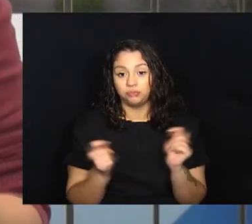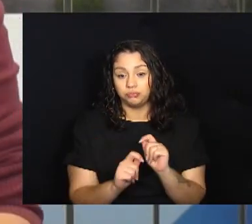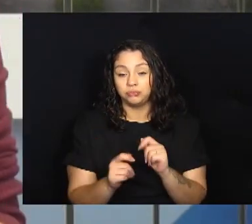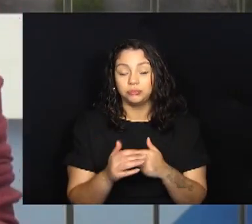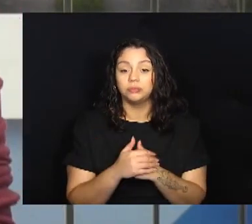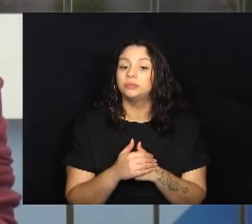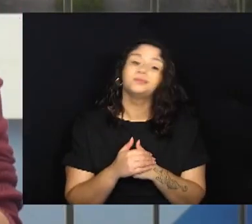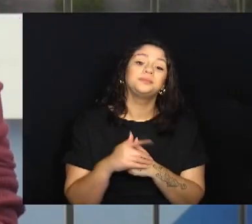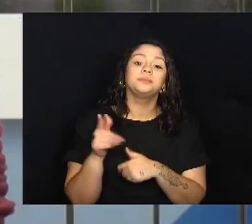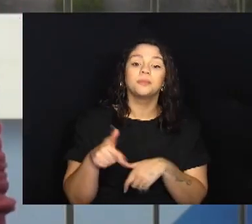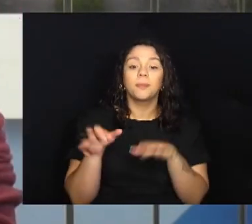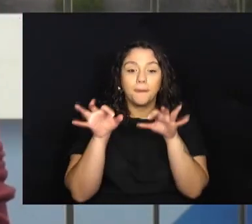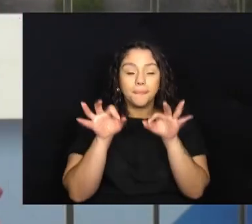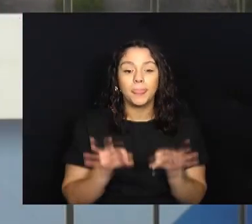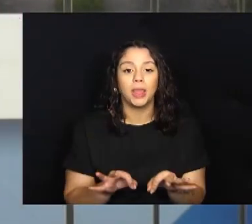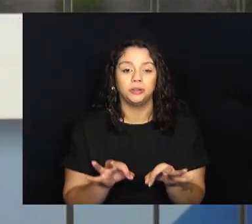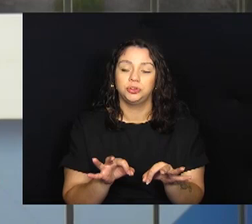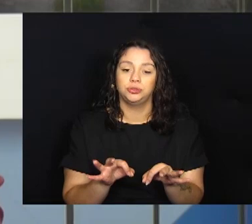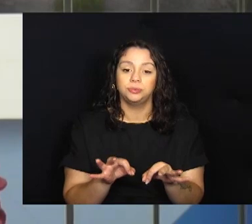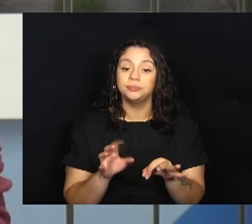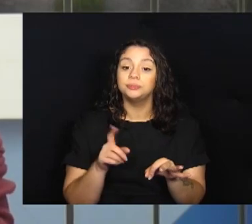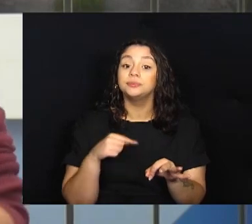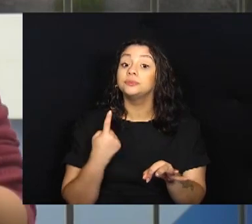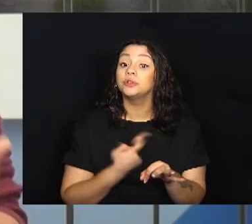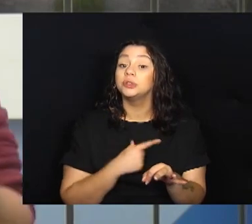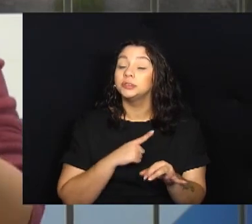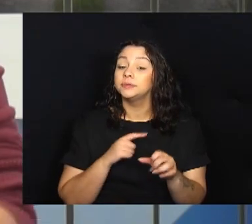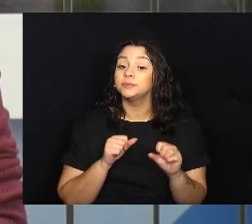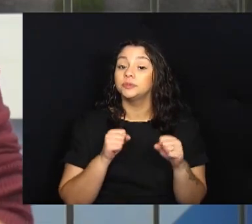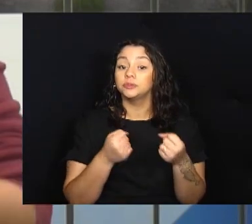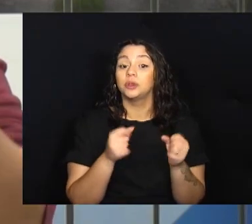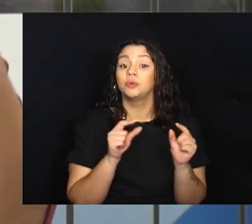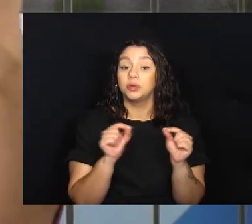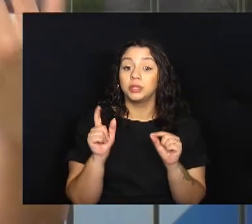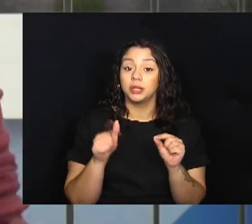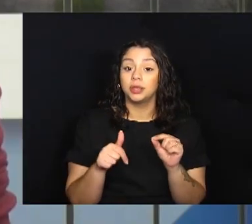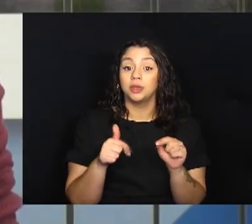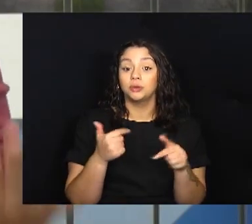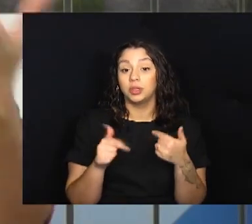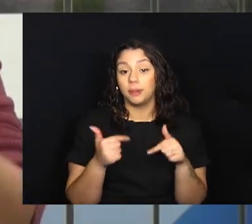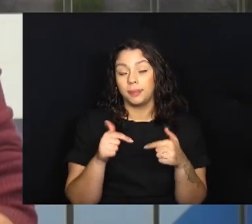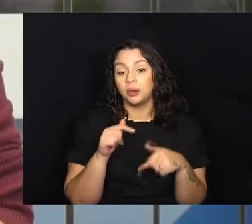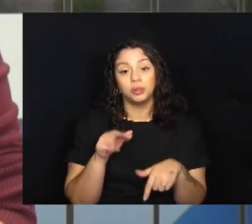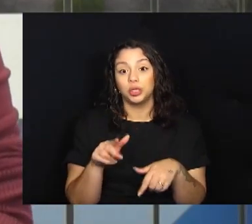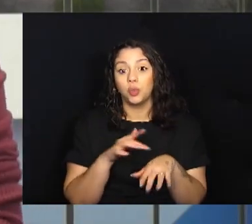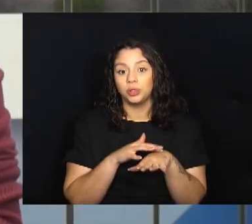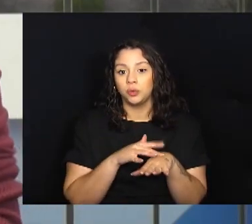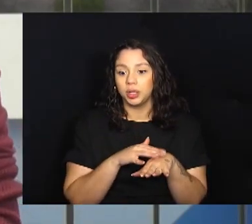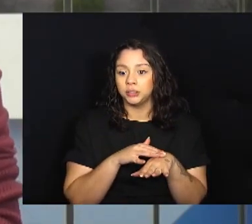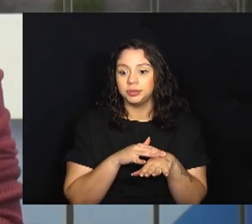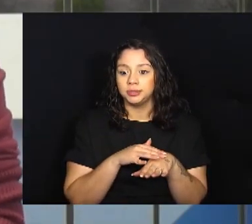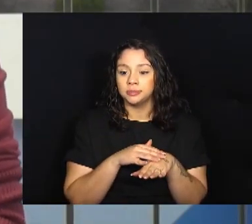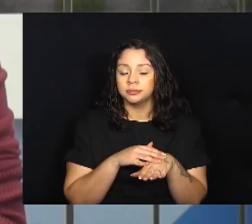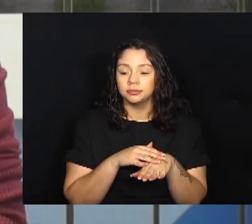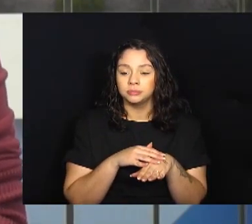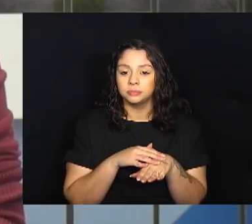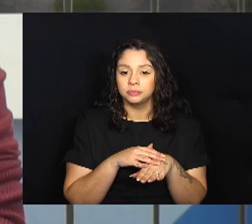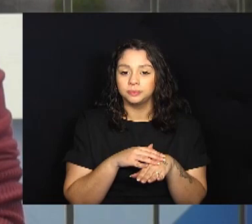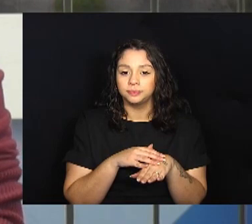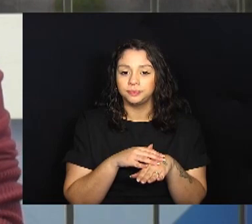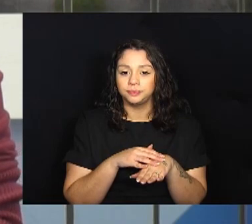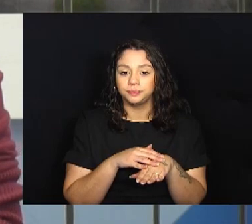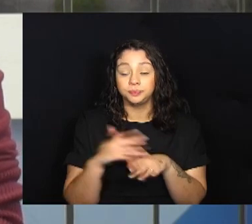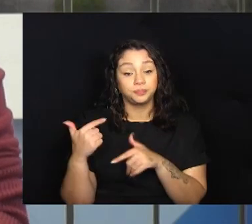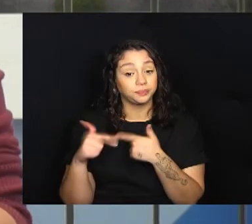condições dignas. O que nós estamos trabalhando é a ideia de que o trabalho que não adoece, o trabalho que não